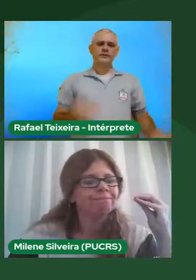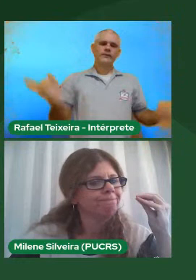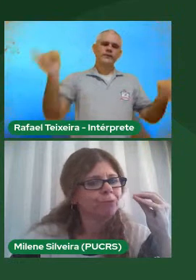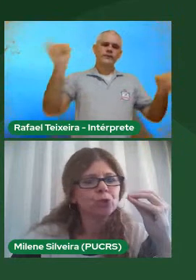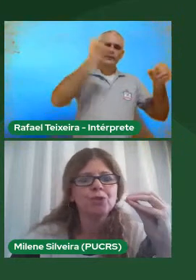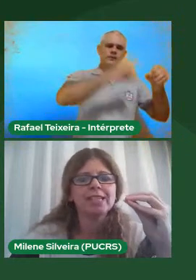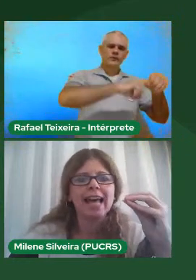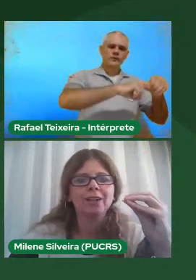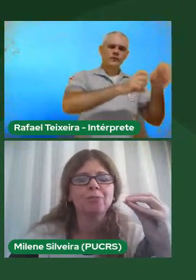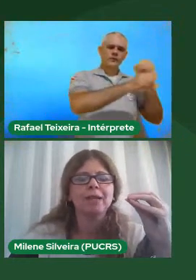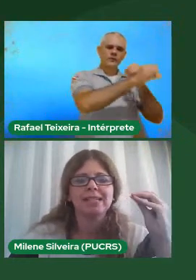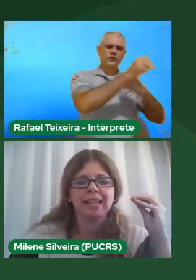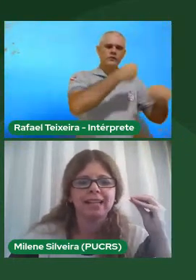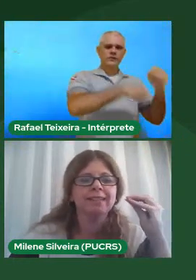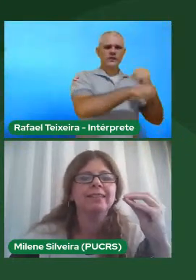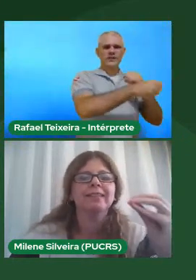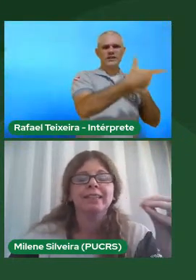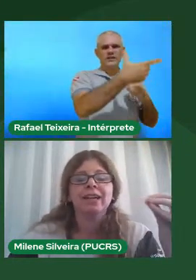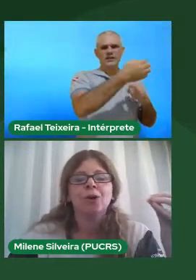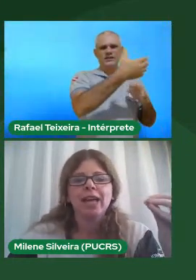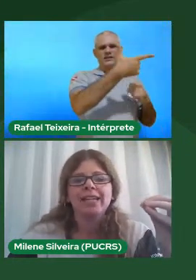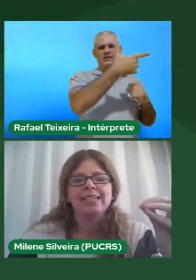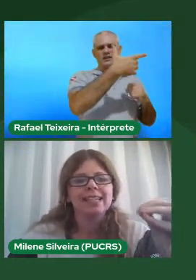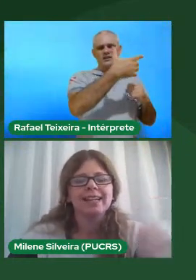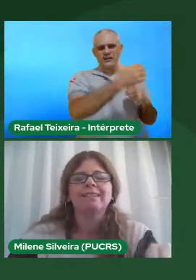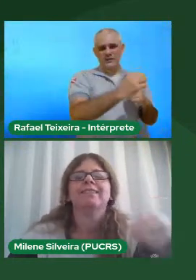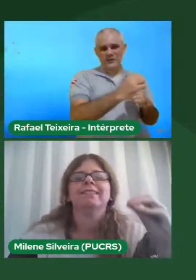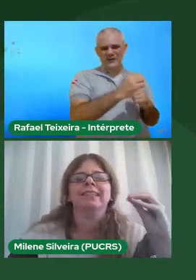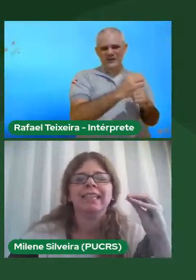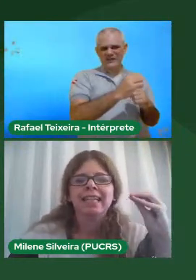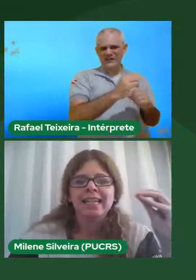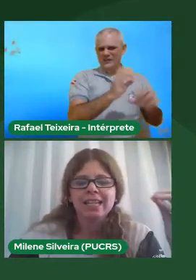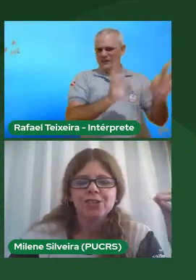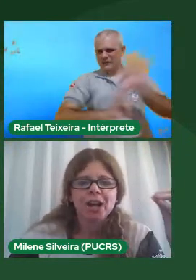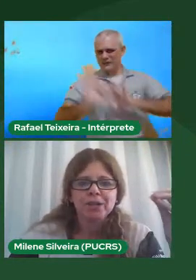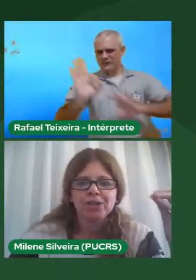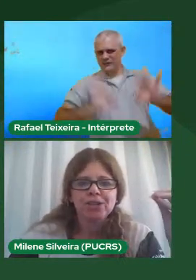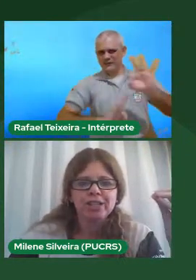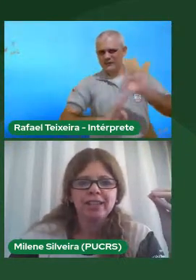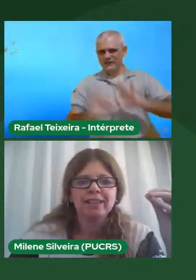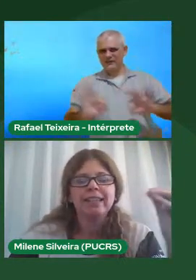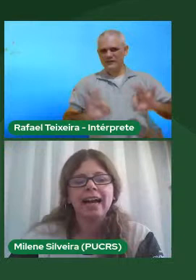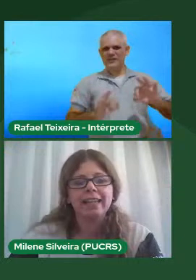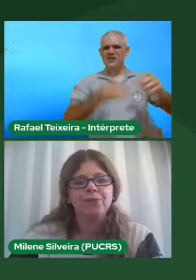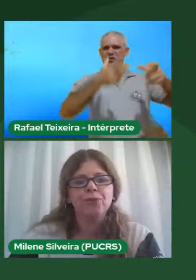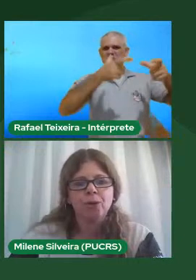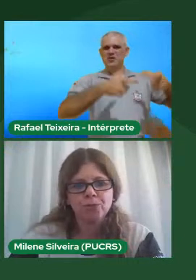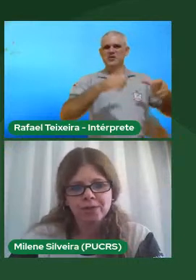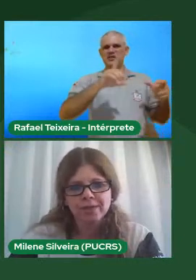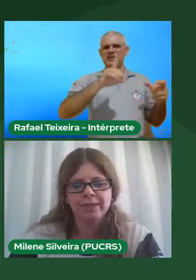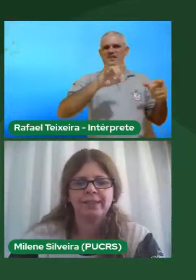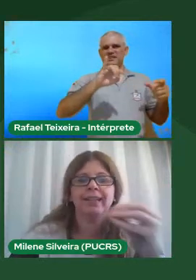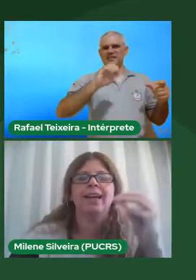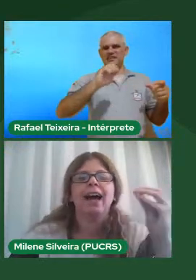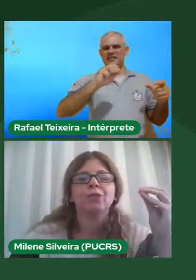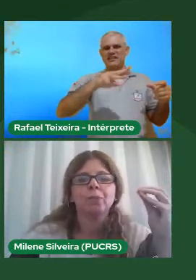2020, tudo certo para ser o IHC em Diamantina, e aí